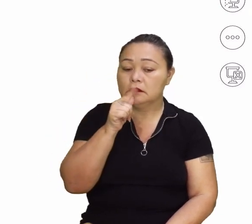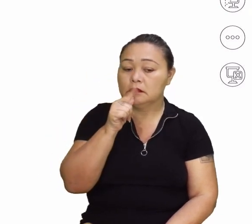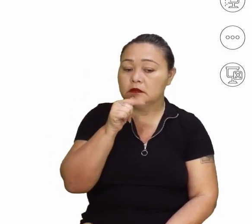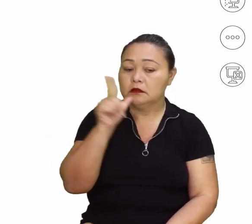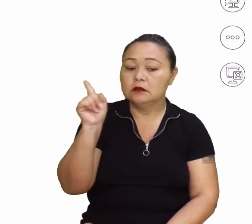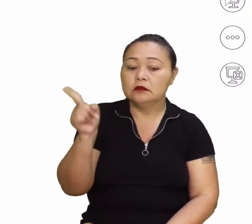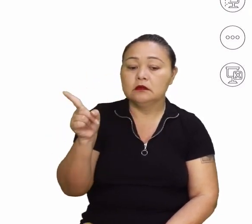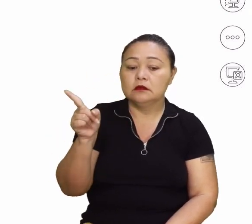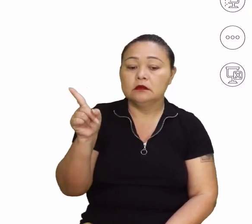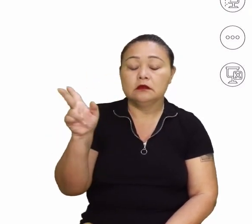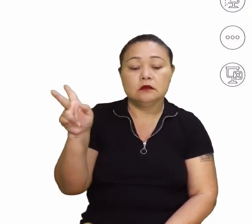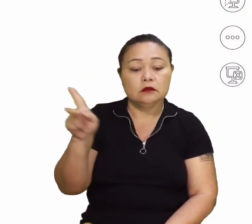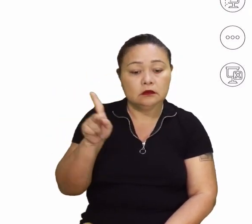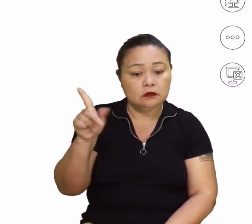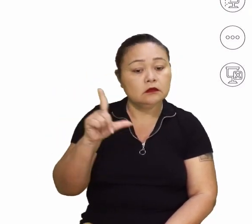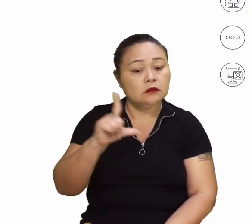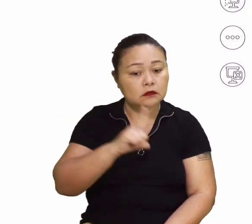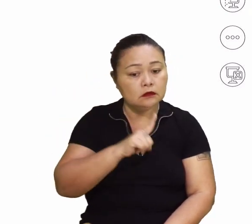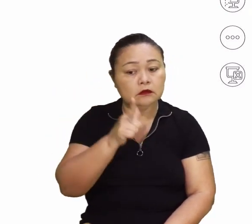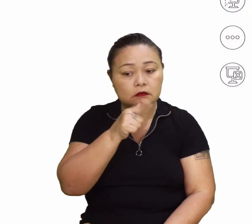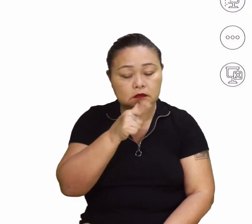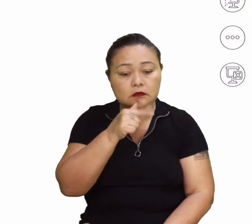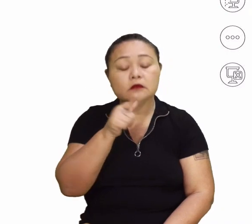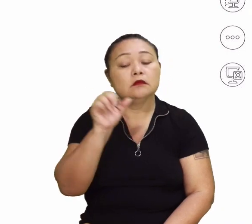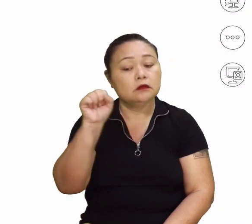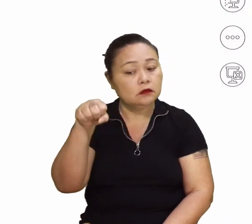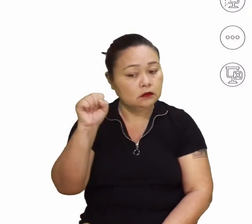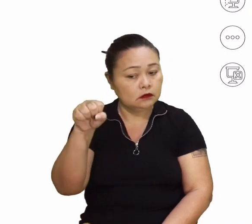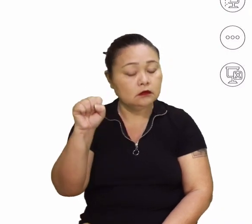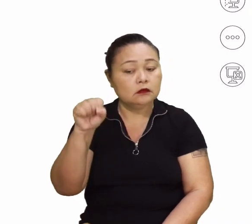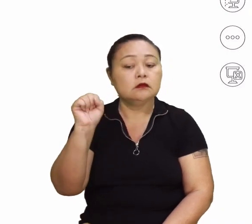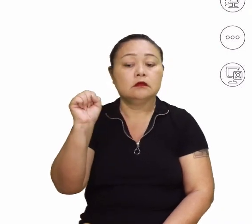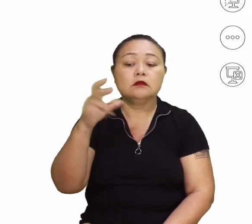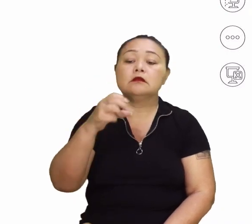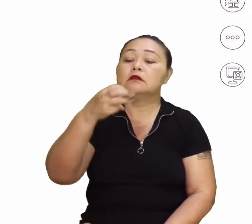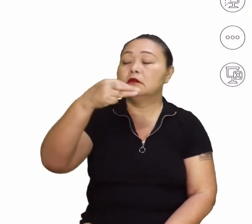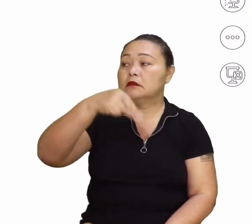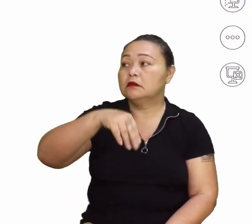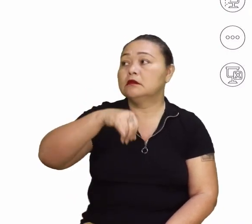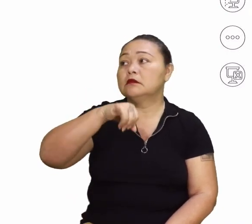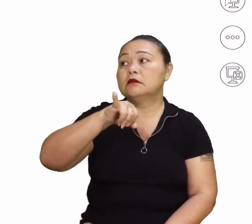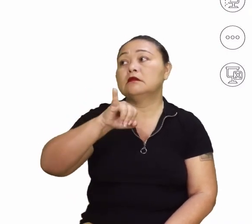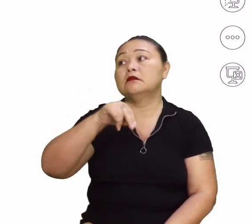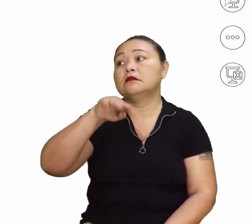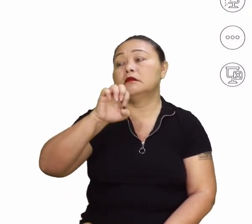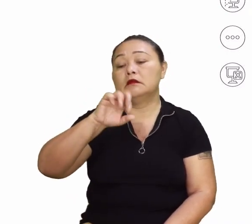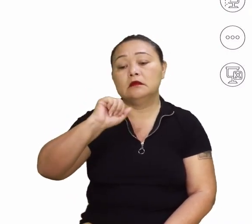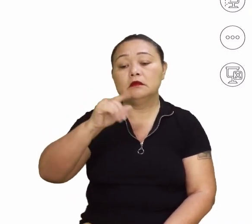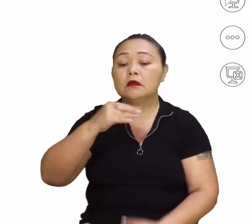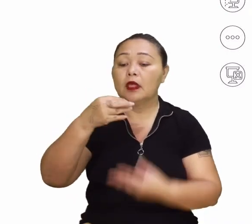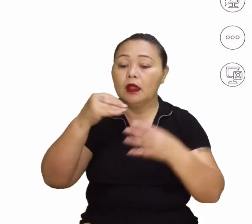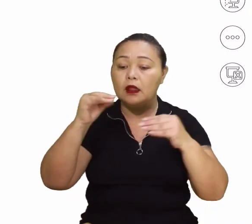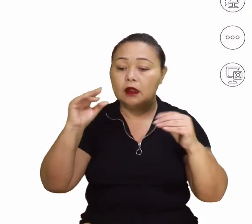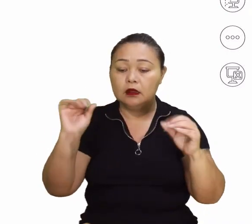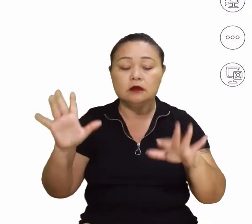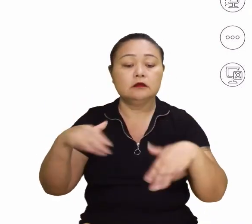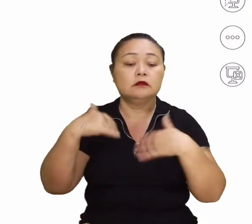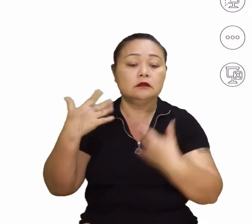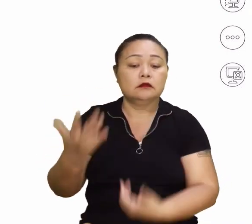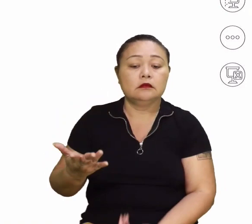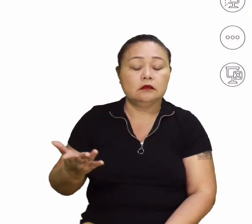ok? Professor, até a água entra. Sim, a água, ele é um mineral, só que em forma líquida,